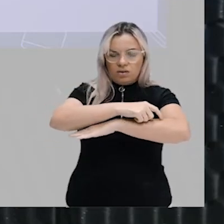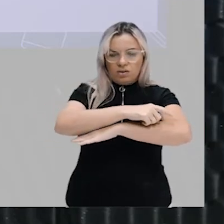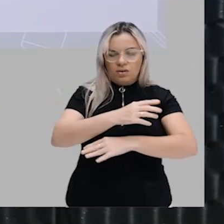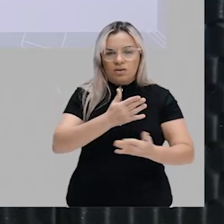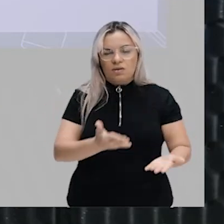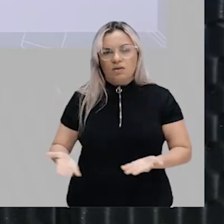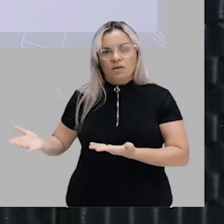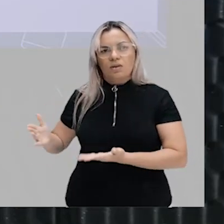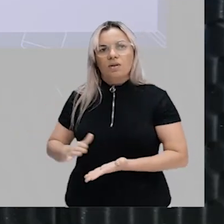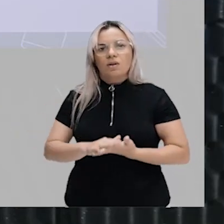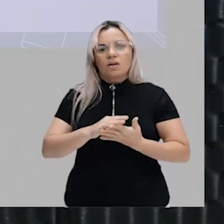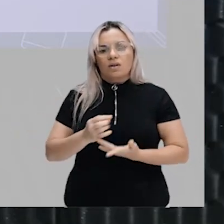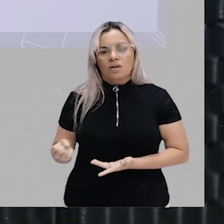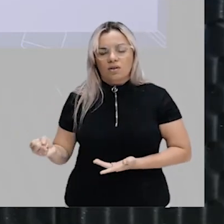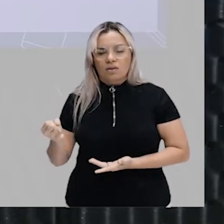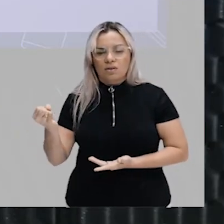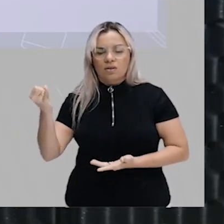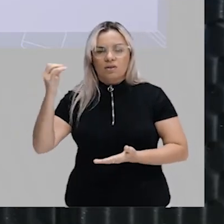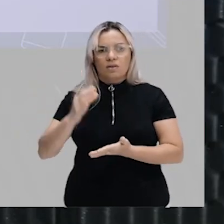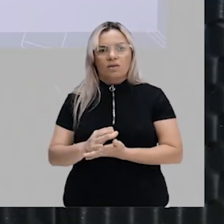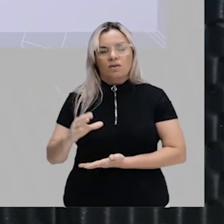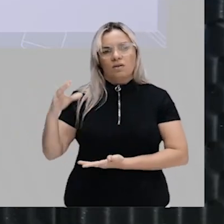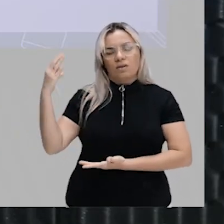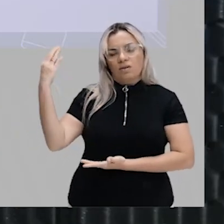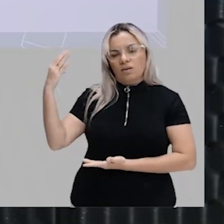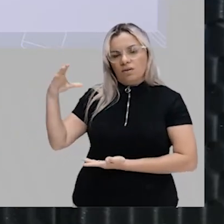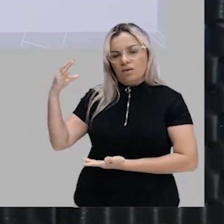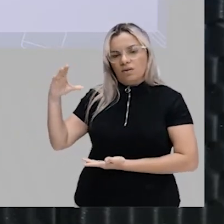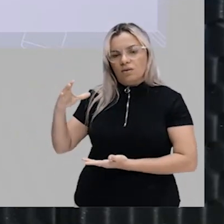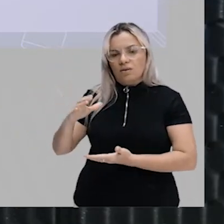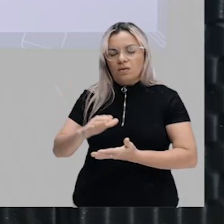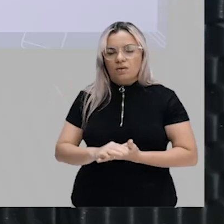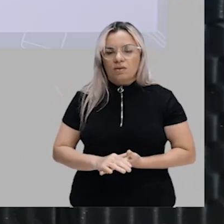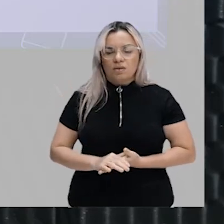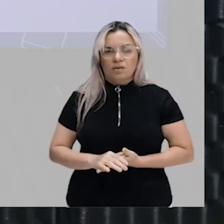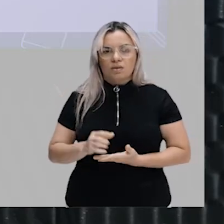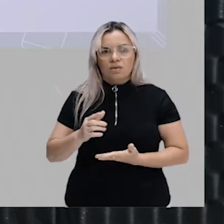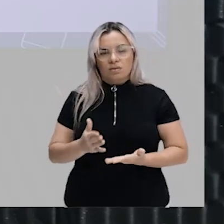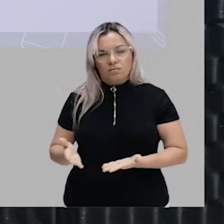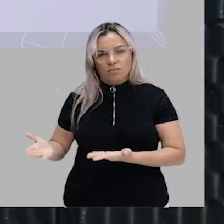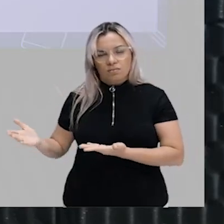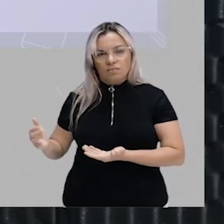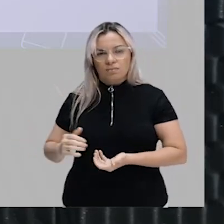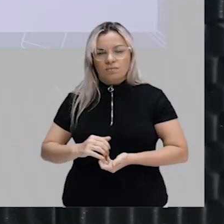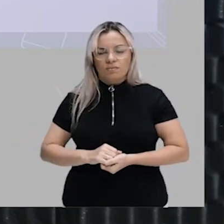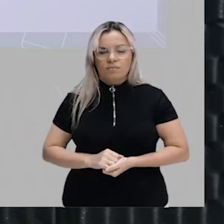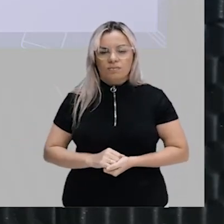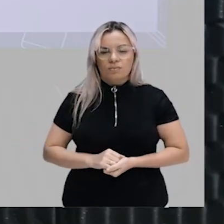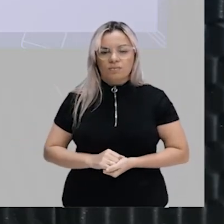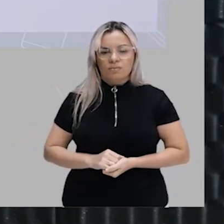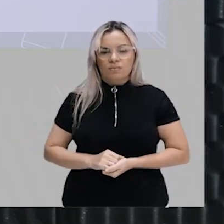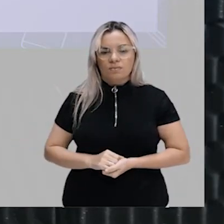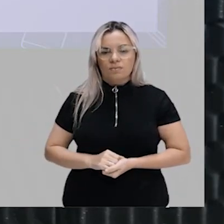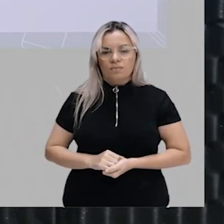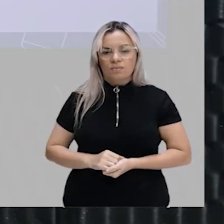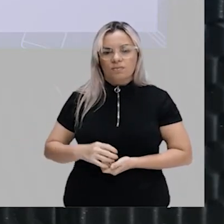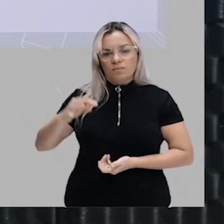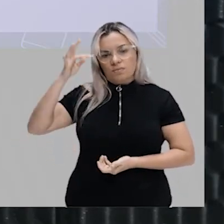foi tão importante para a ciência que ele, inclusive, foi um dos caras que